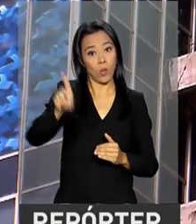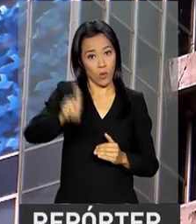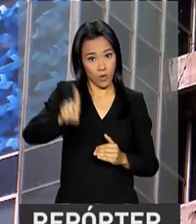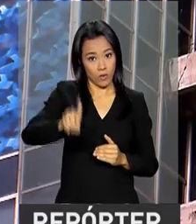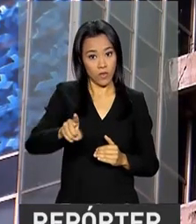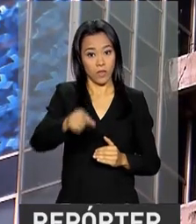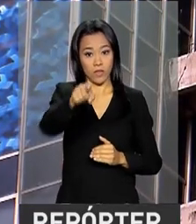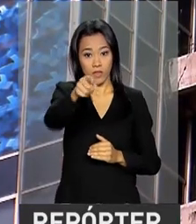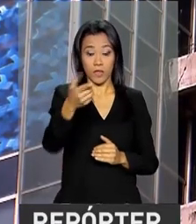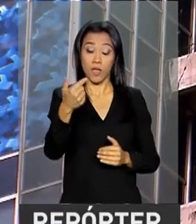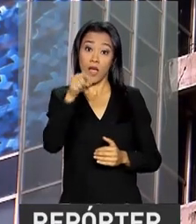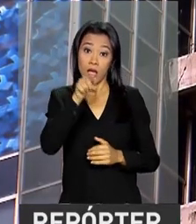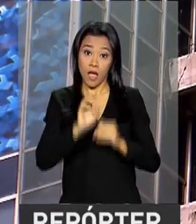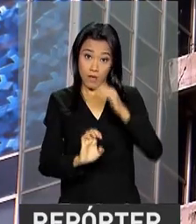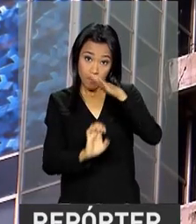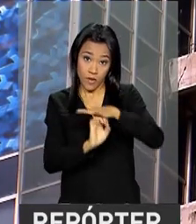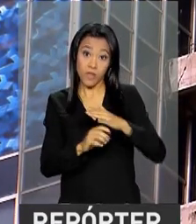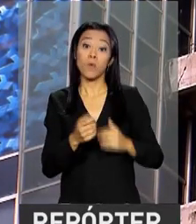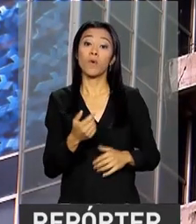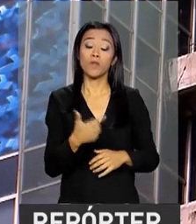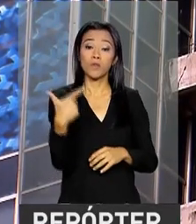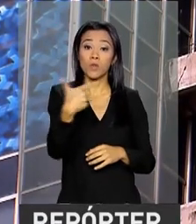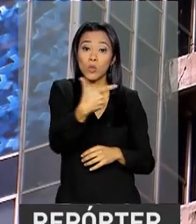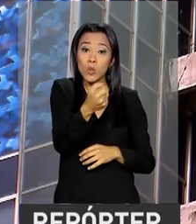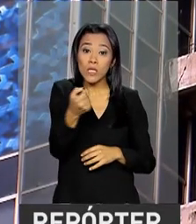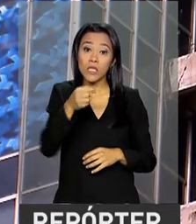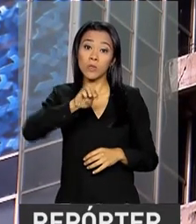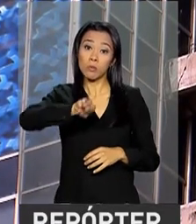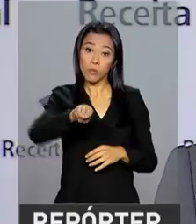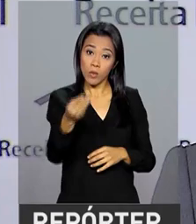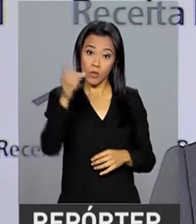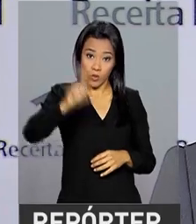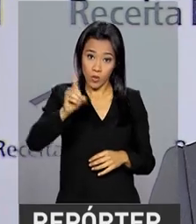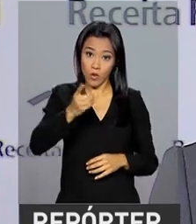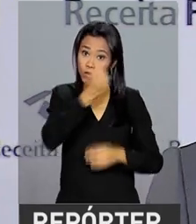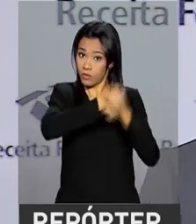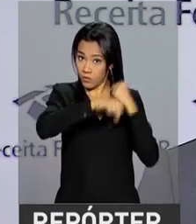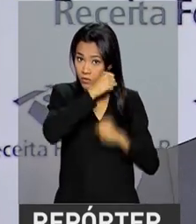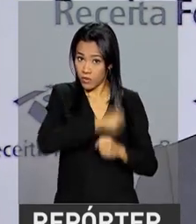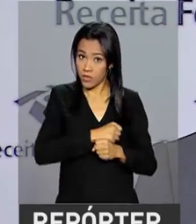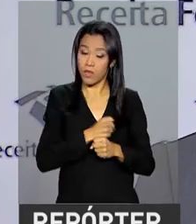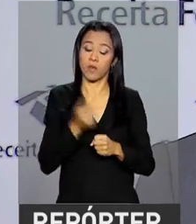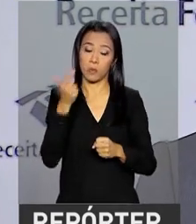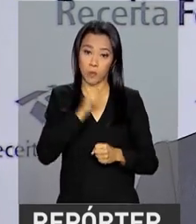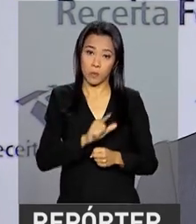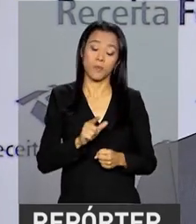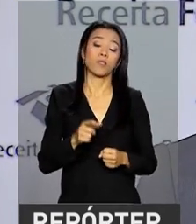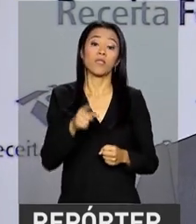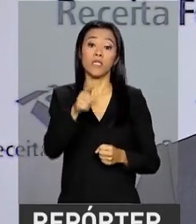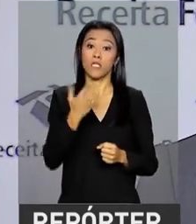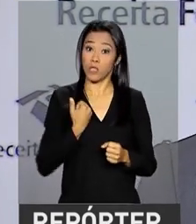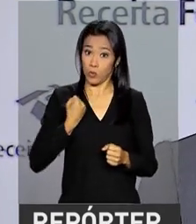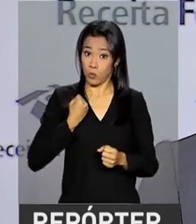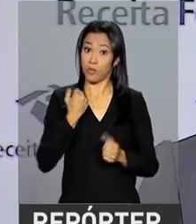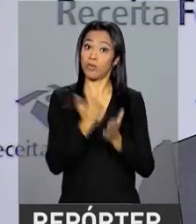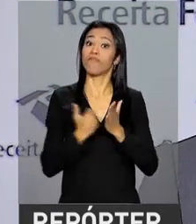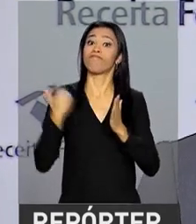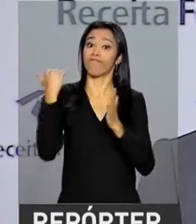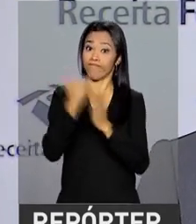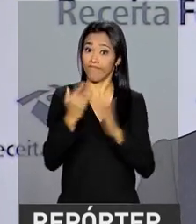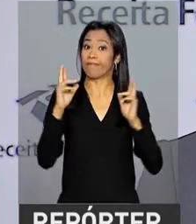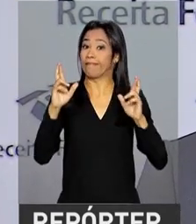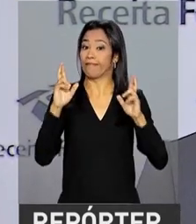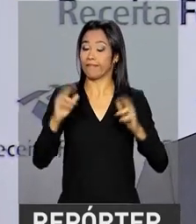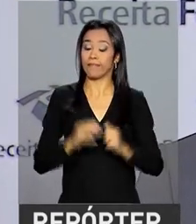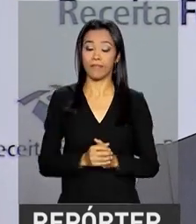empresa exportou cerca de 200 milhões de dólares no ano passado a expectativa é que o número aumente a partir